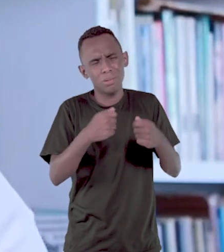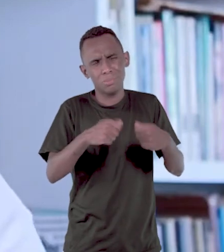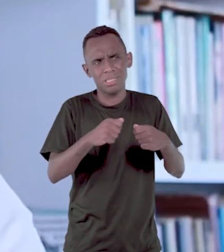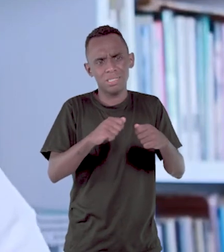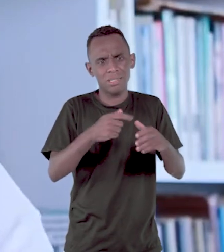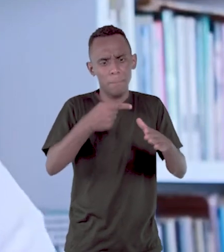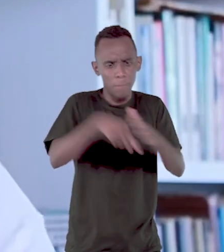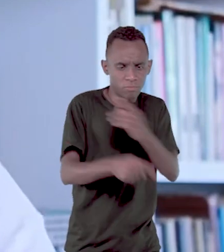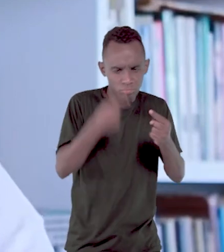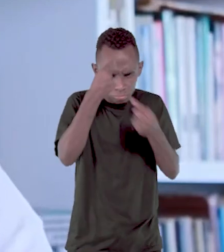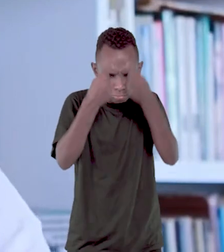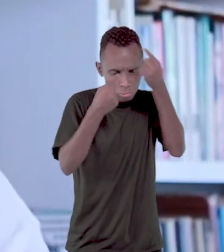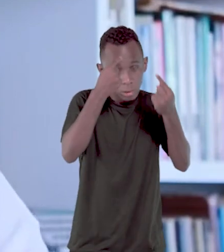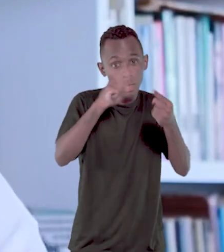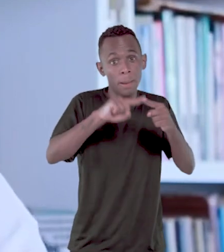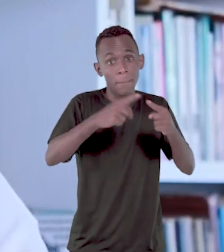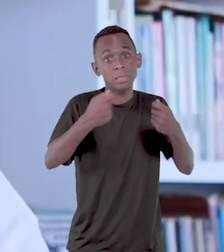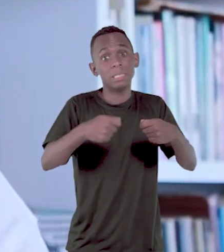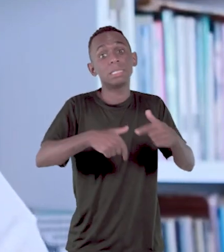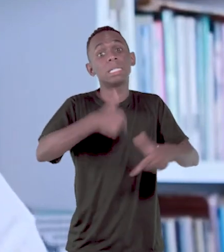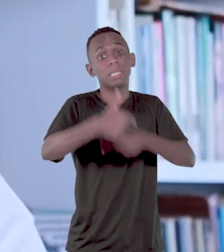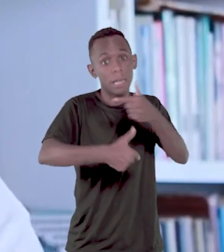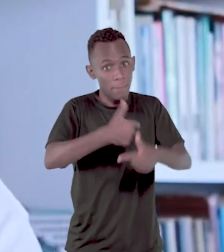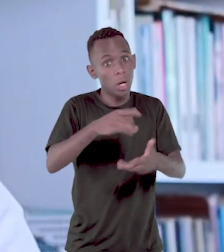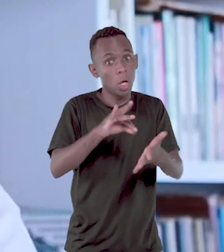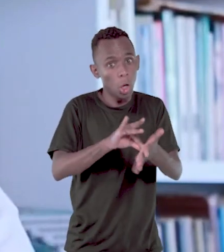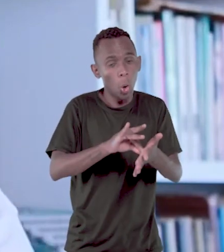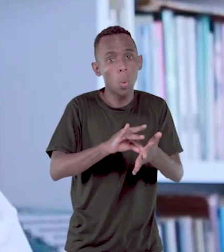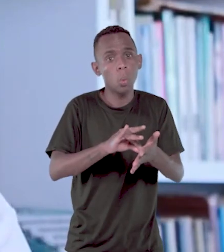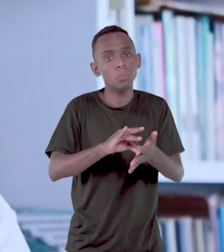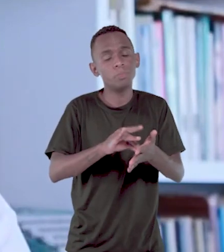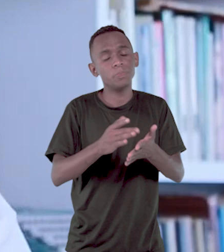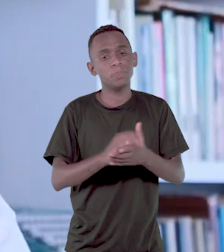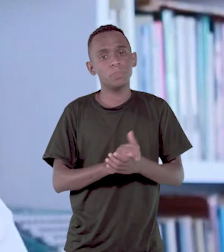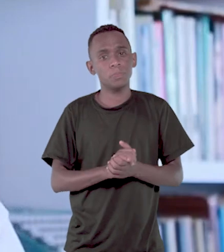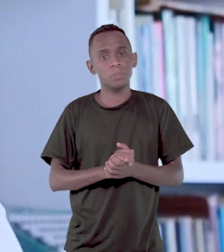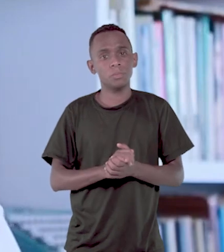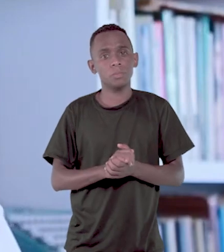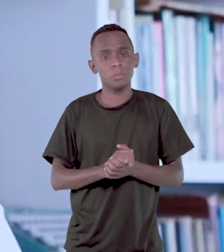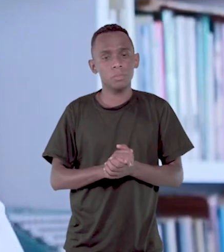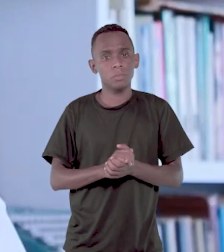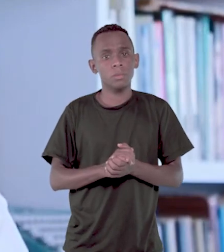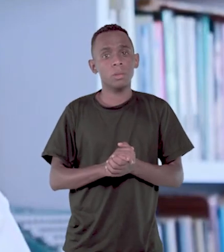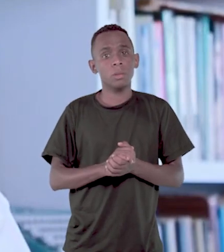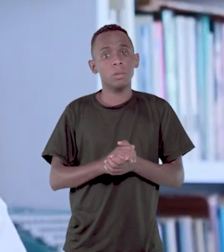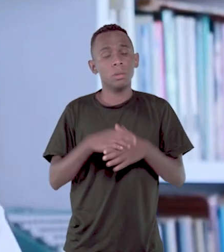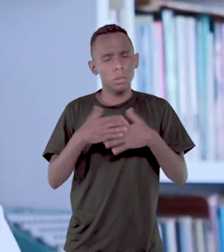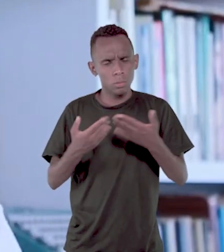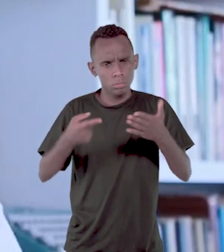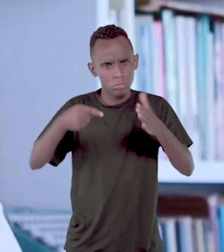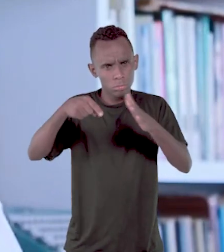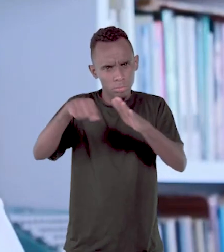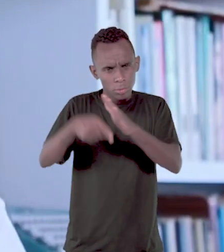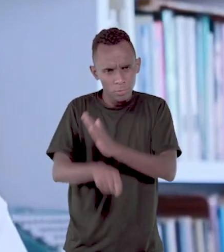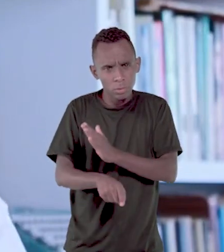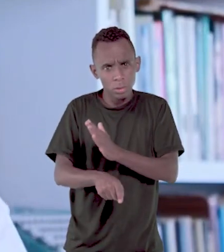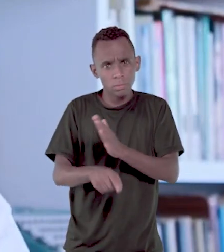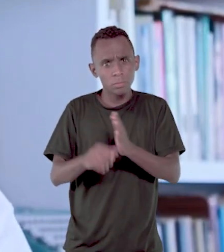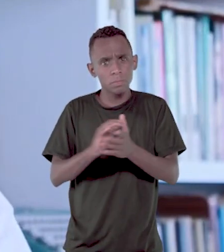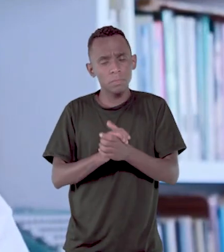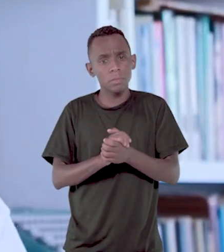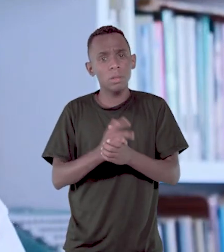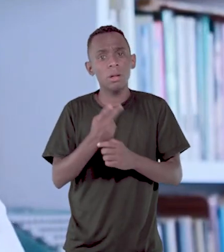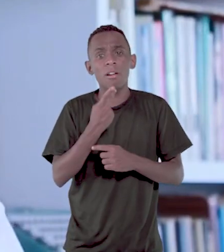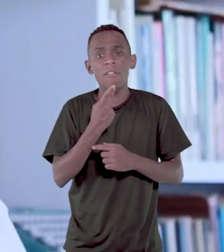menos criativo, mais linear de trabalho, né? Sim, sem dúvida. Por assim dizer. Mas vamos aprofundar então um